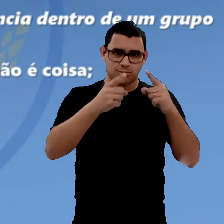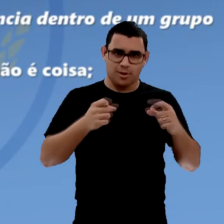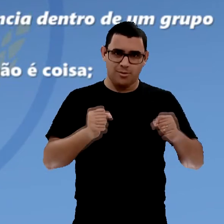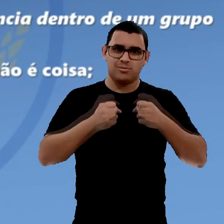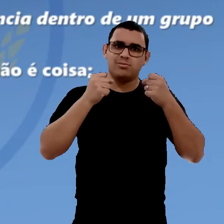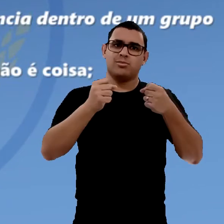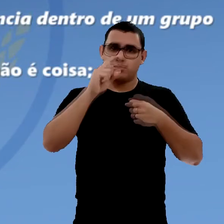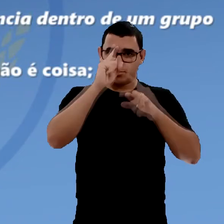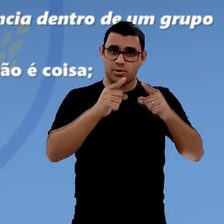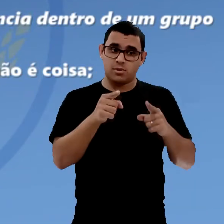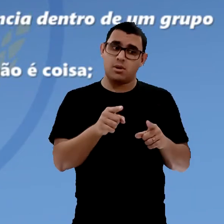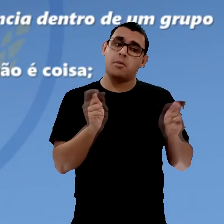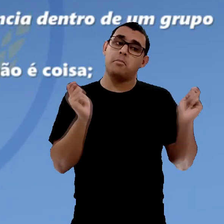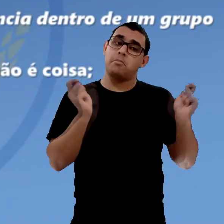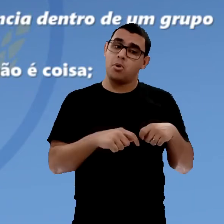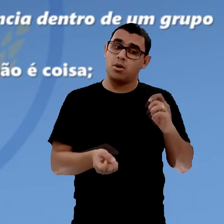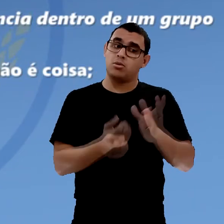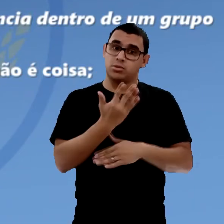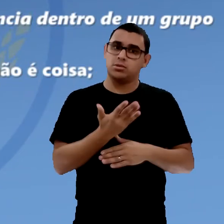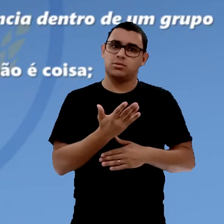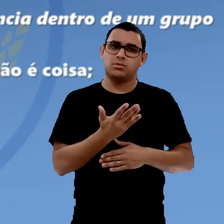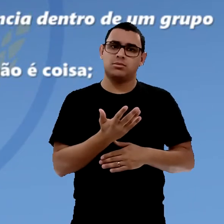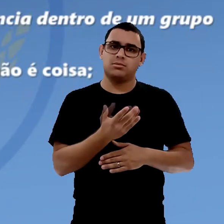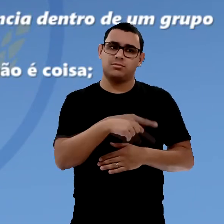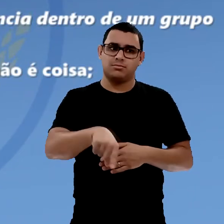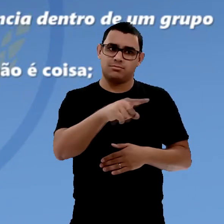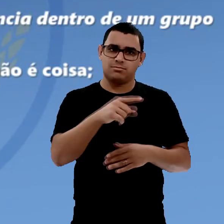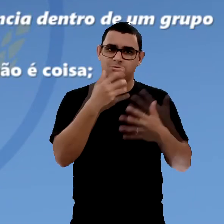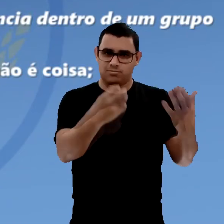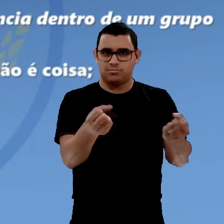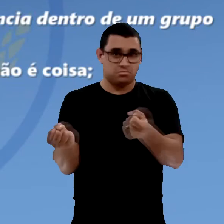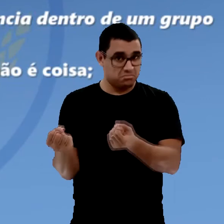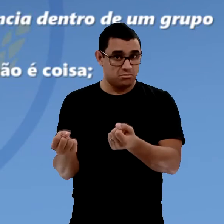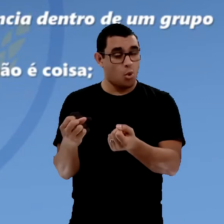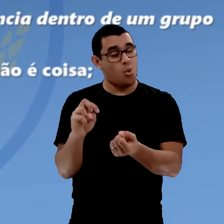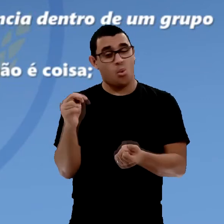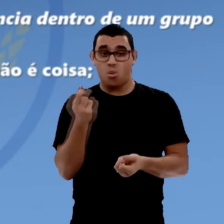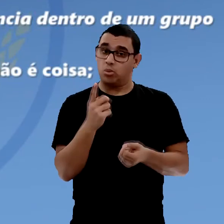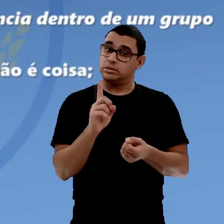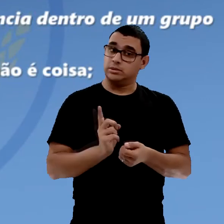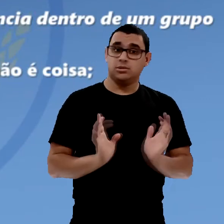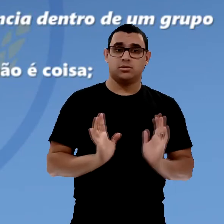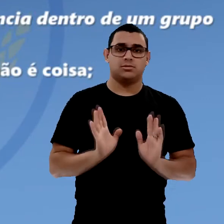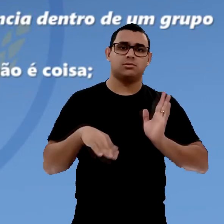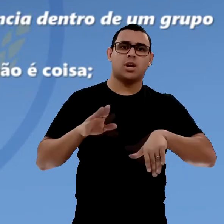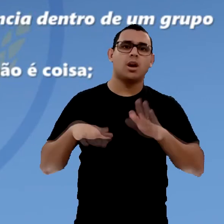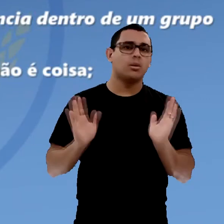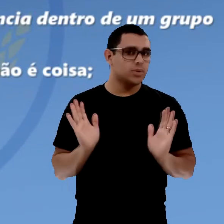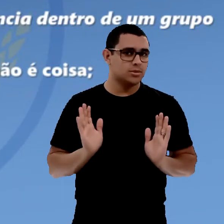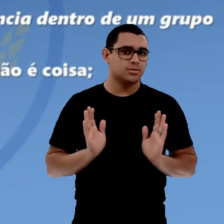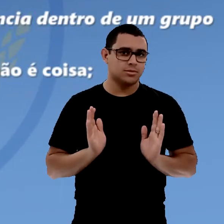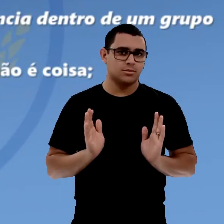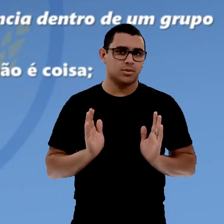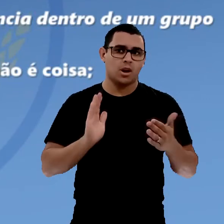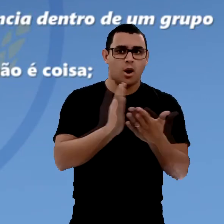uma probabilidade de que essa vontade seja atingida. Não significa necessariamente que toda a vontade será